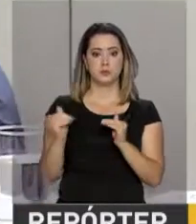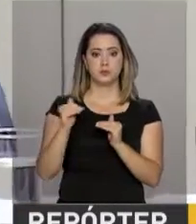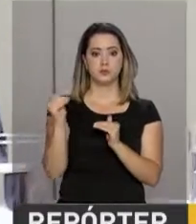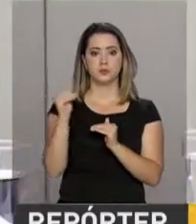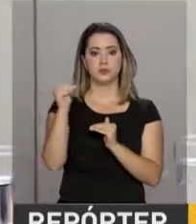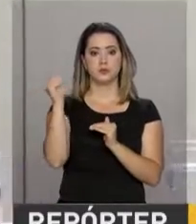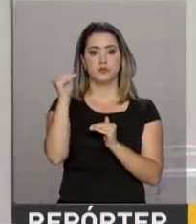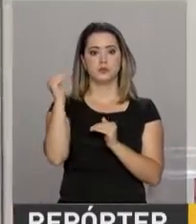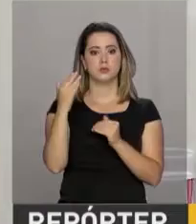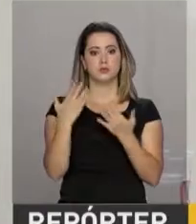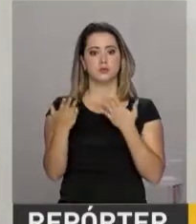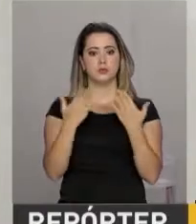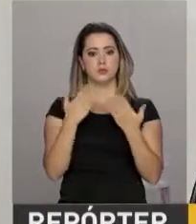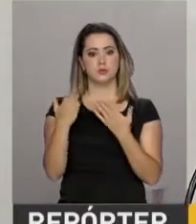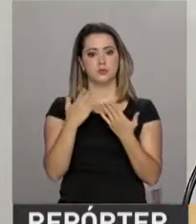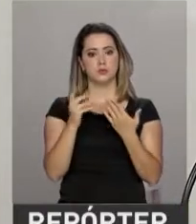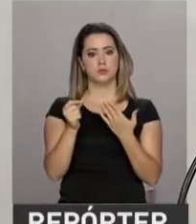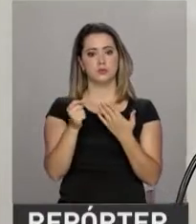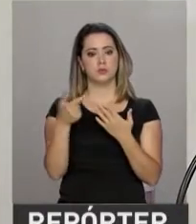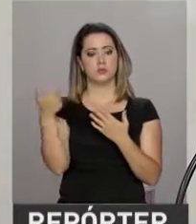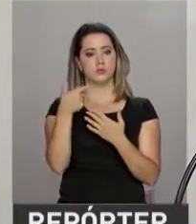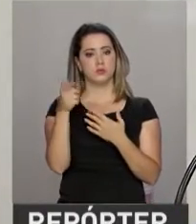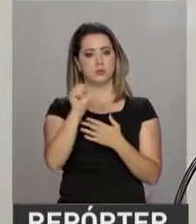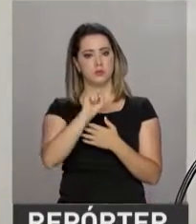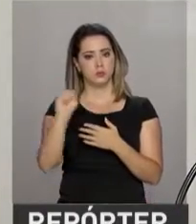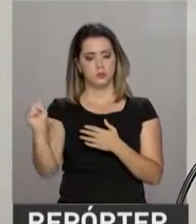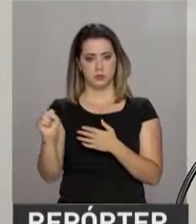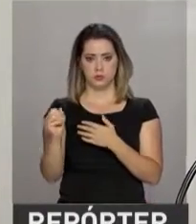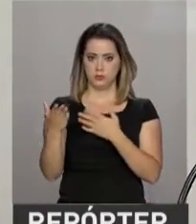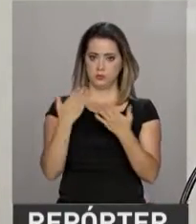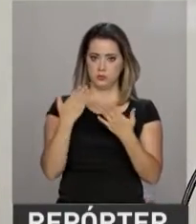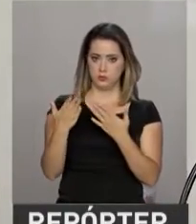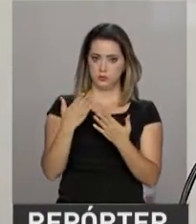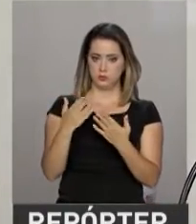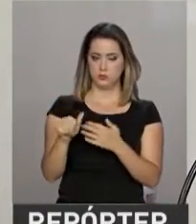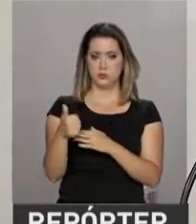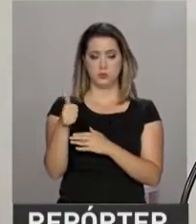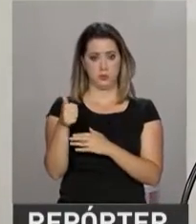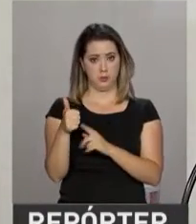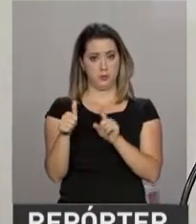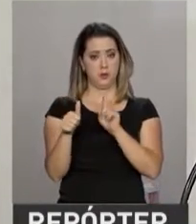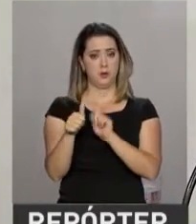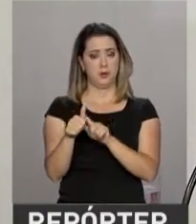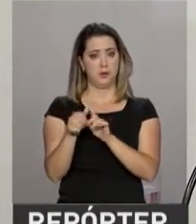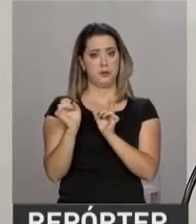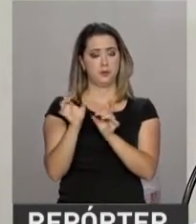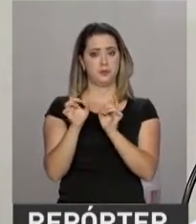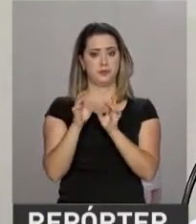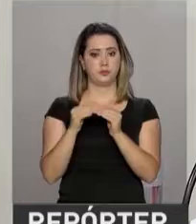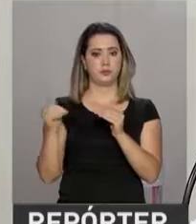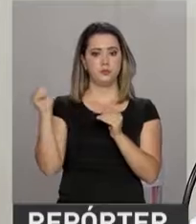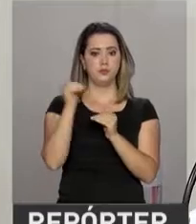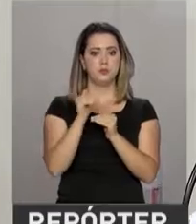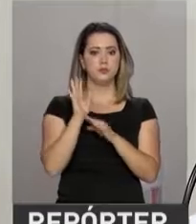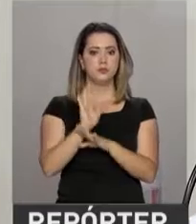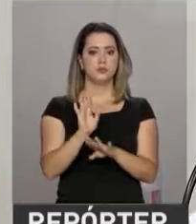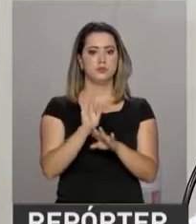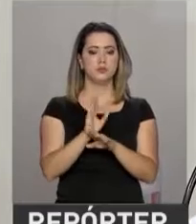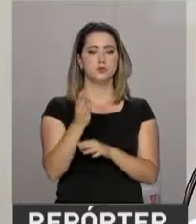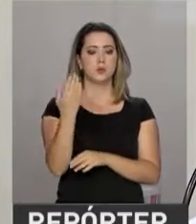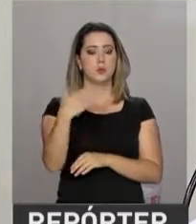aumentou na comparação do segundo semestre contra o primeiro. A exportação de bens e serviços, ela contribuiu